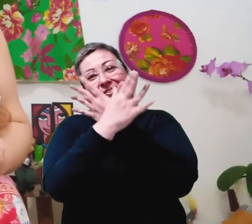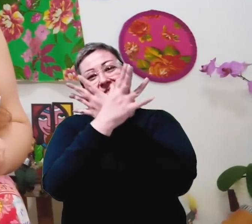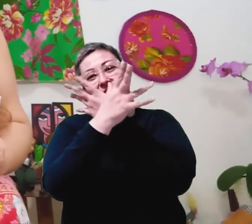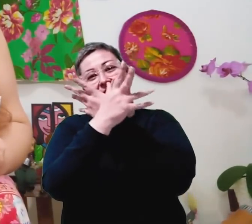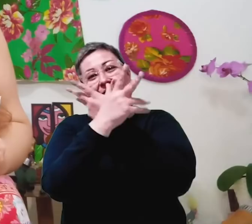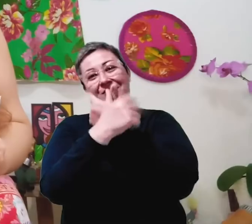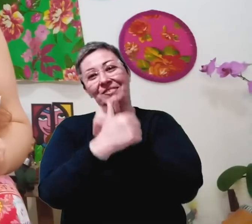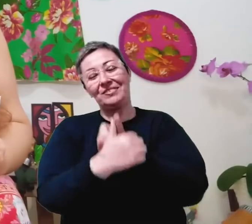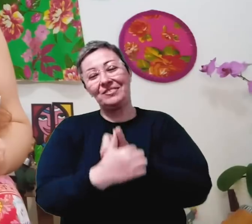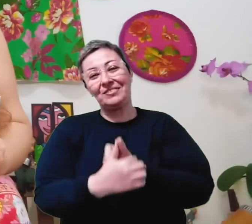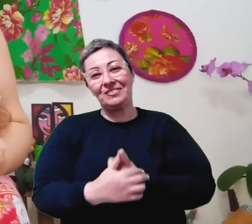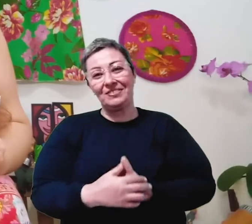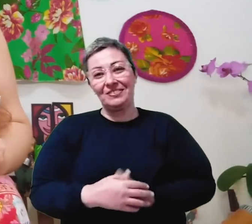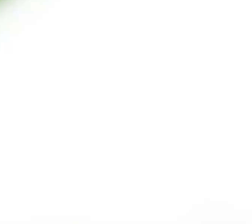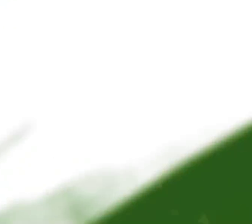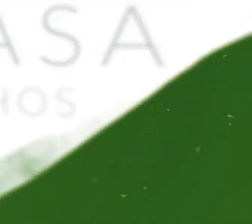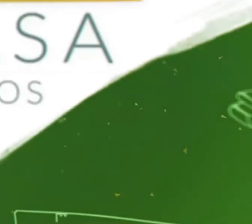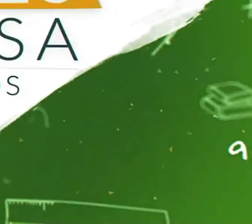voando.